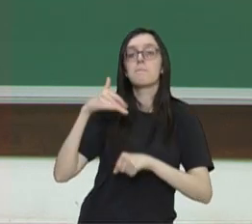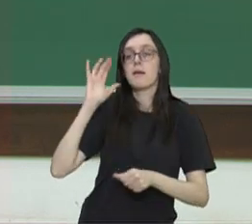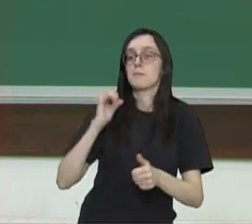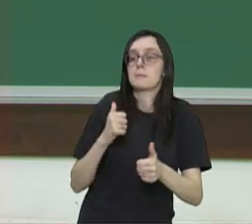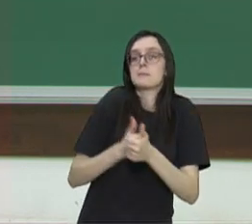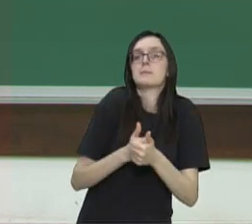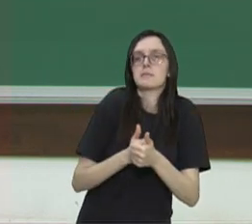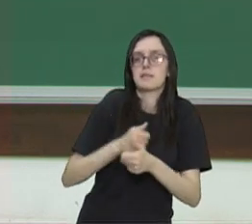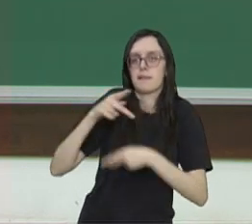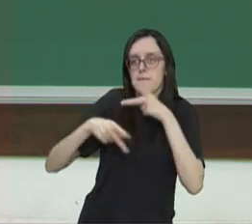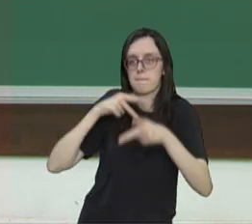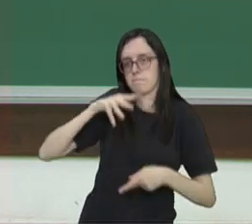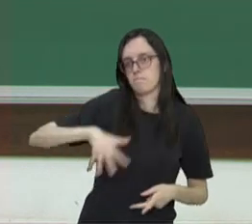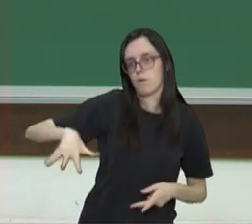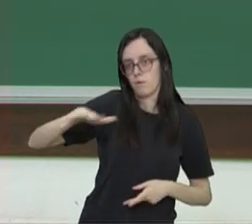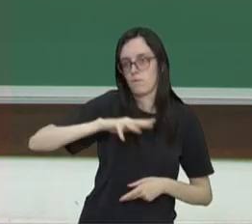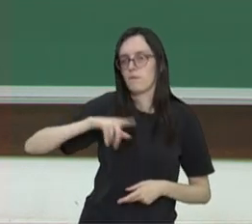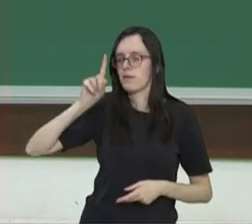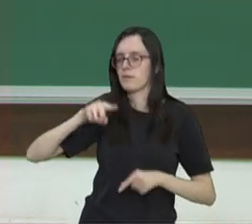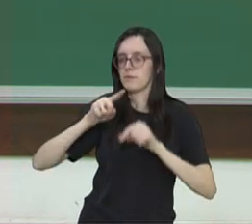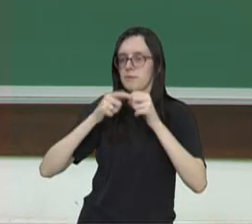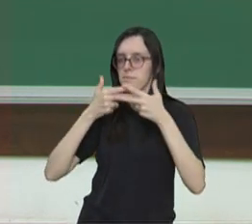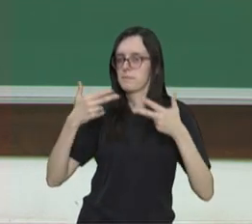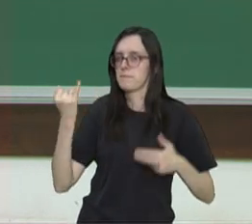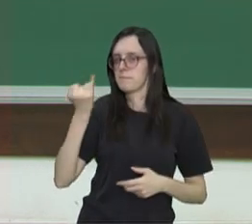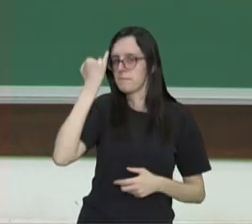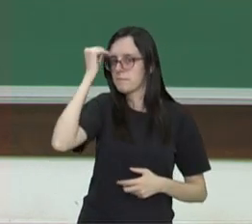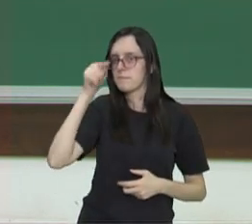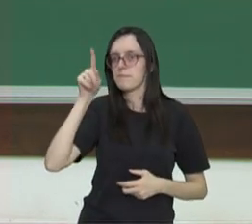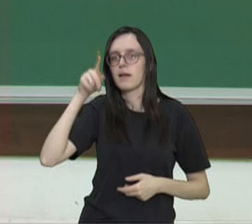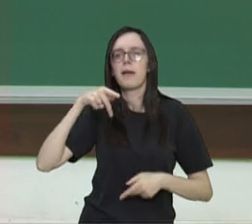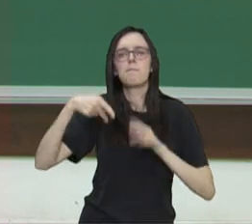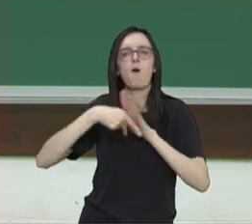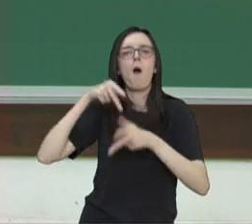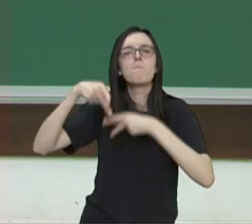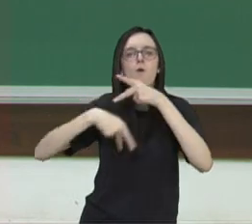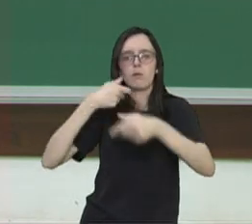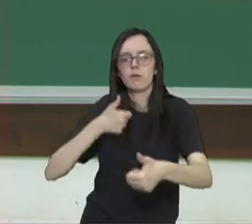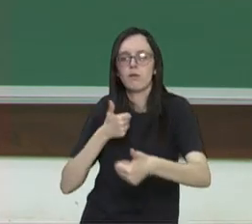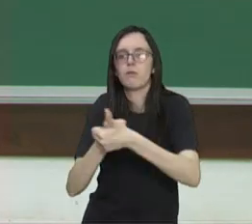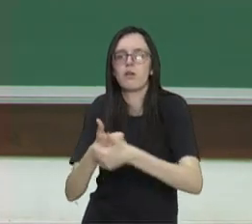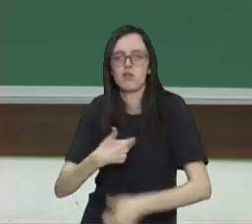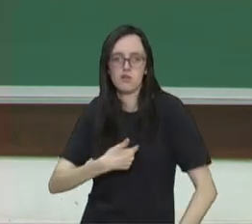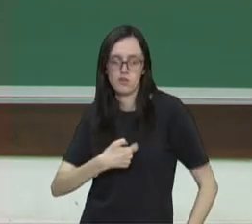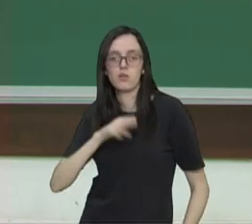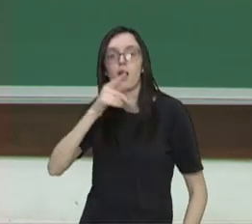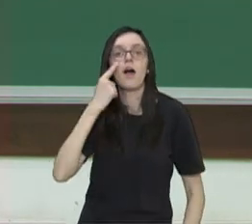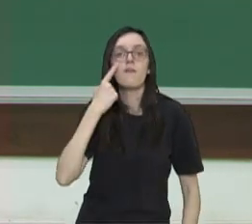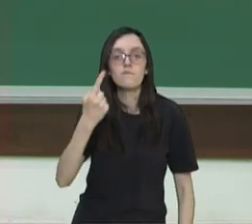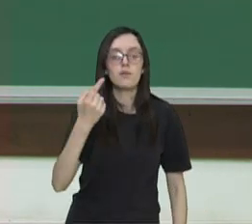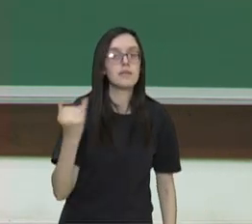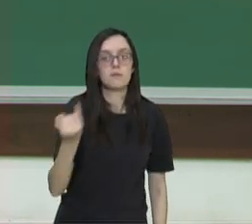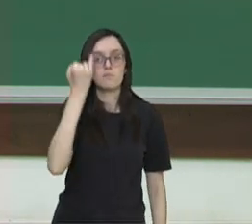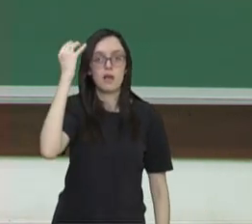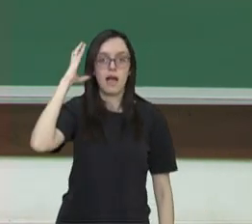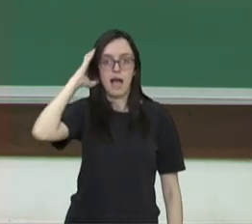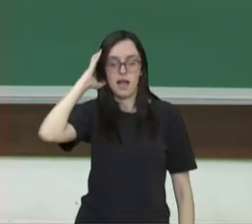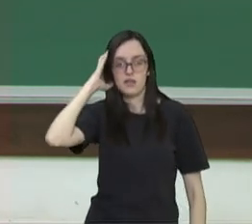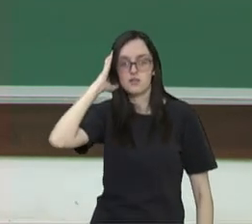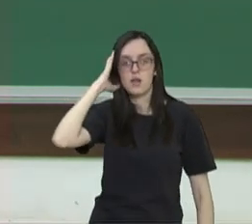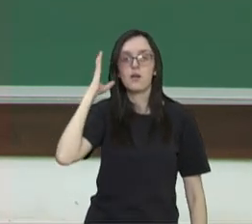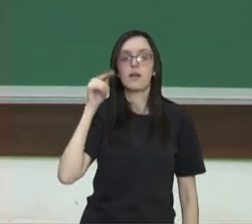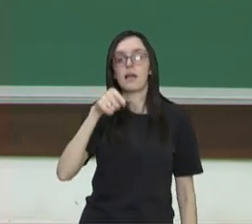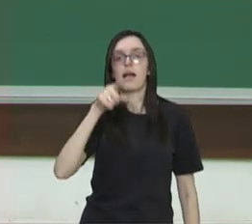aproximação da população, mais um instrumento daquela campanha populista do Getúlio Vargas. Então, olha a importância do rádio. Ele